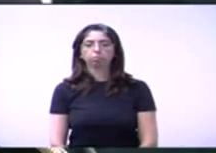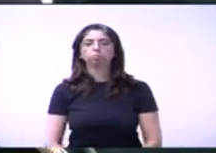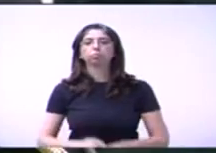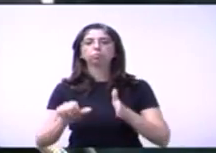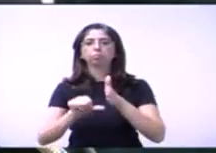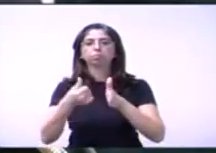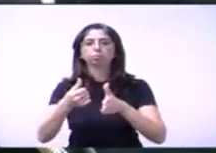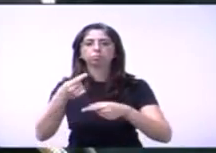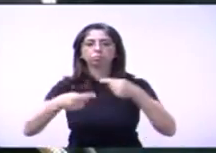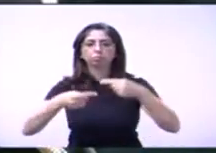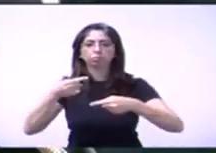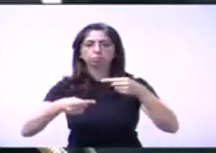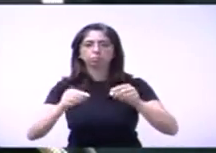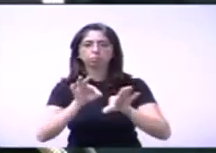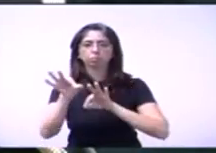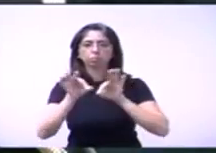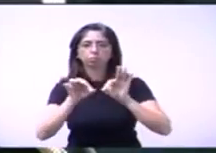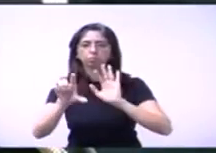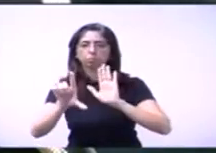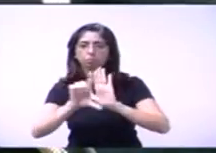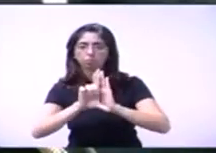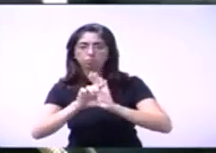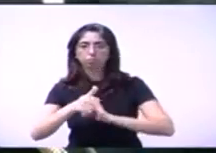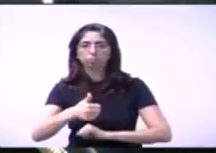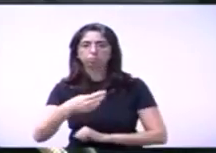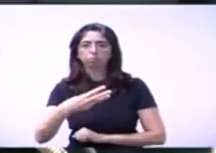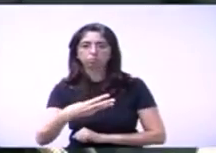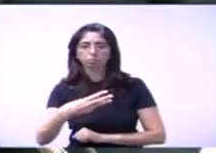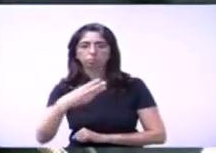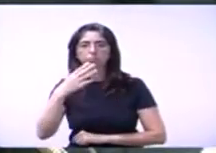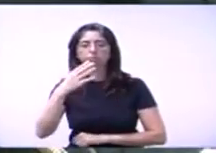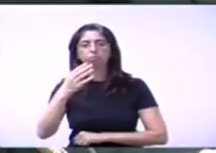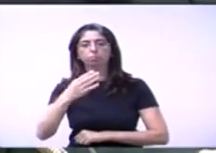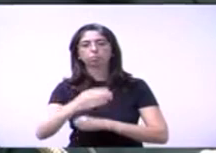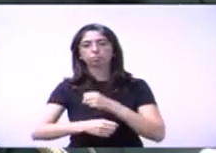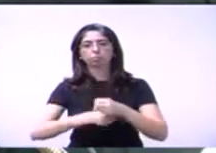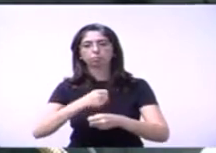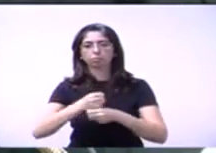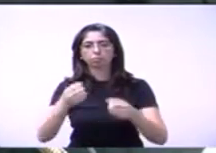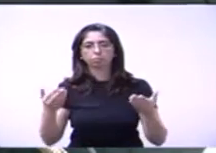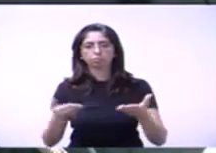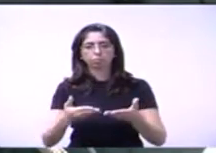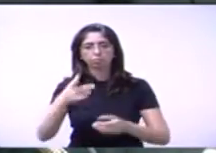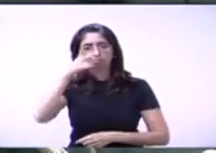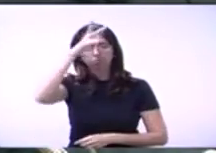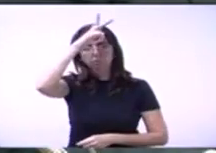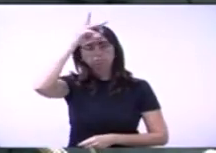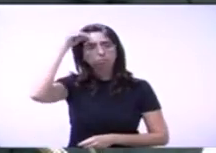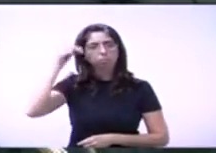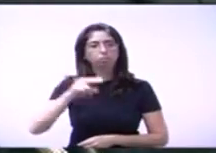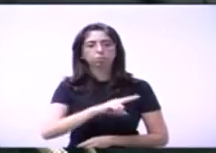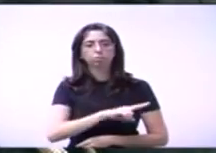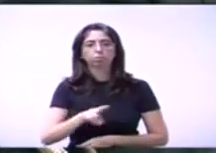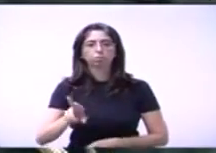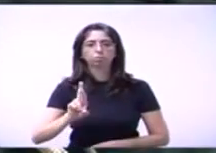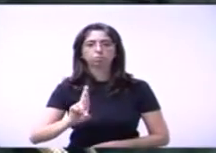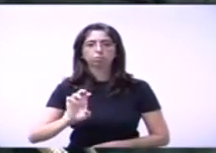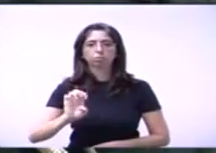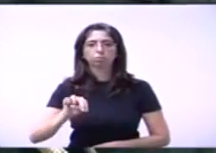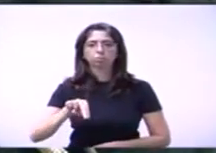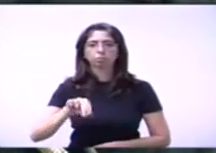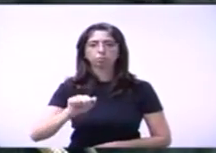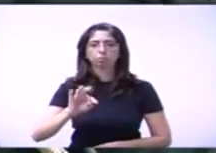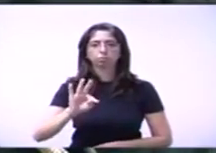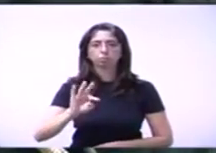Primeira discussão do projeto de lei 13/16 do Executivo, que denomina Renato Lázaro